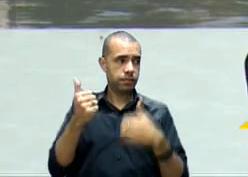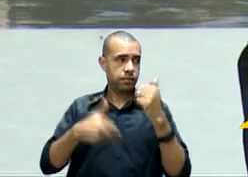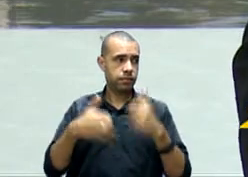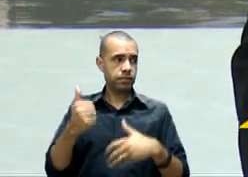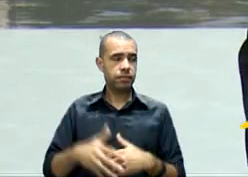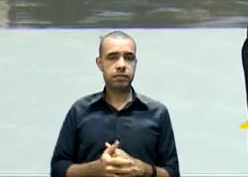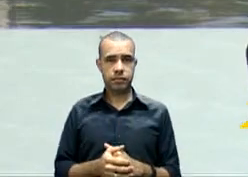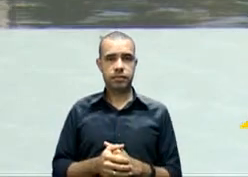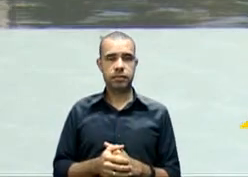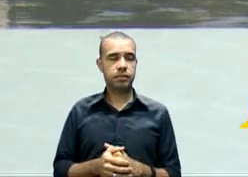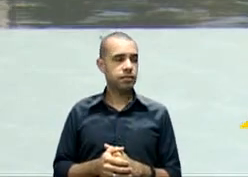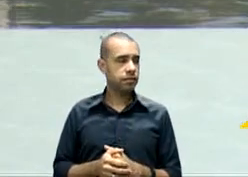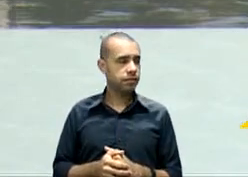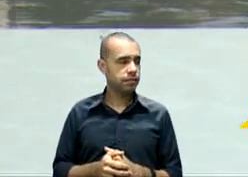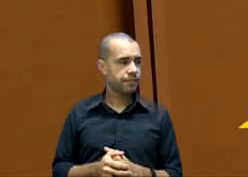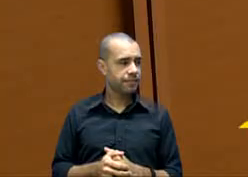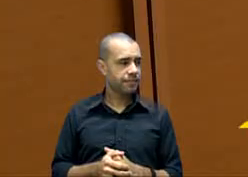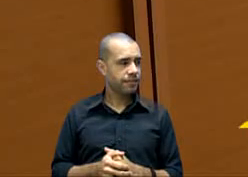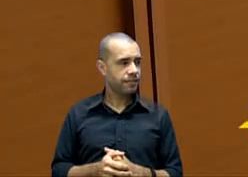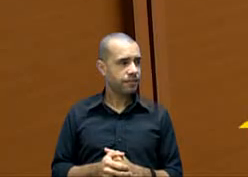deixei dois.